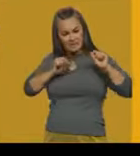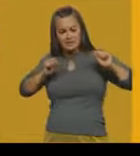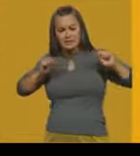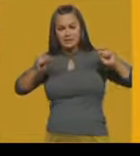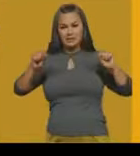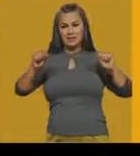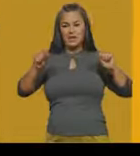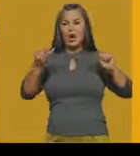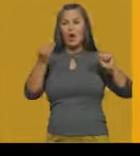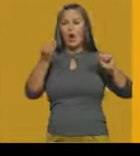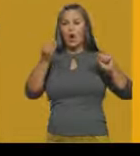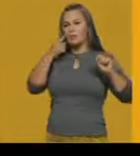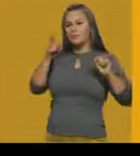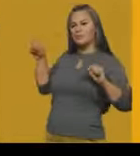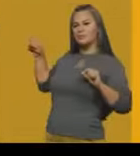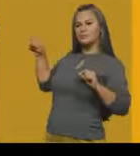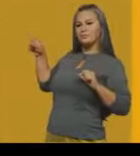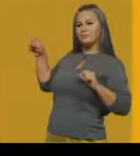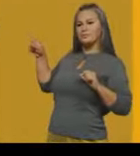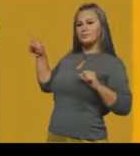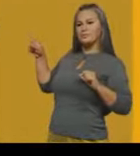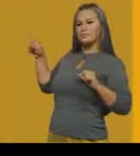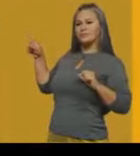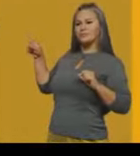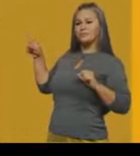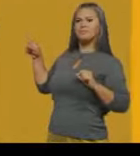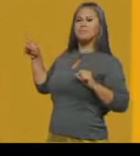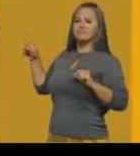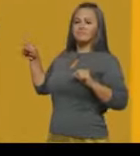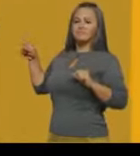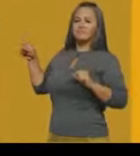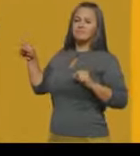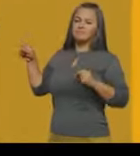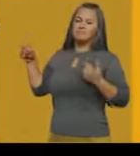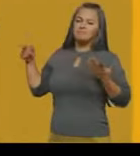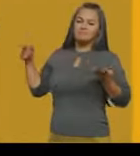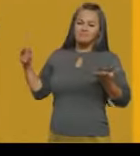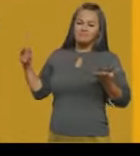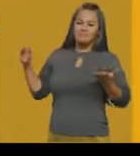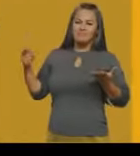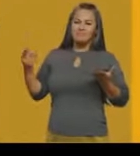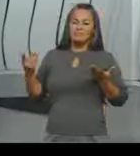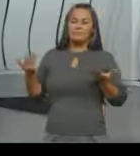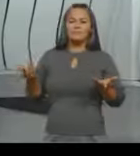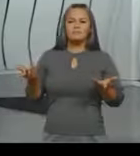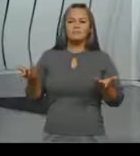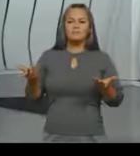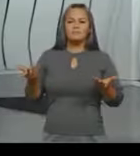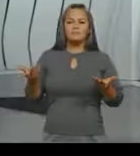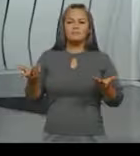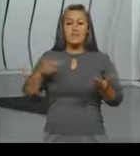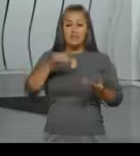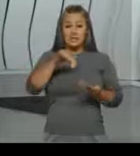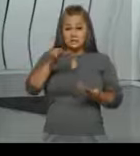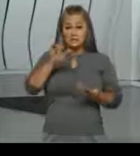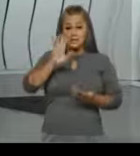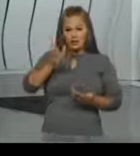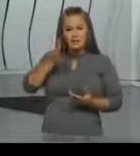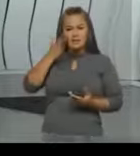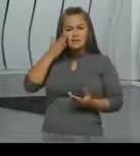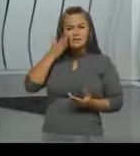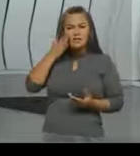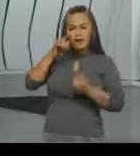2π vezes o raio. Aí o detalhe desse tipo de exercício. Você já sabe quanto que vale o π, não